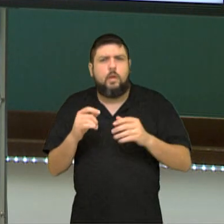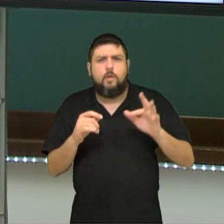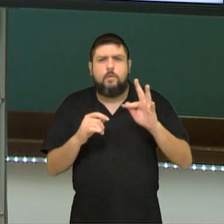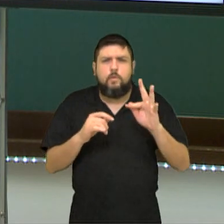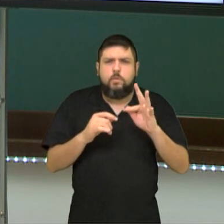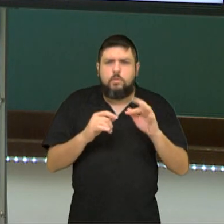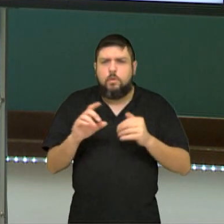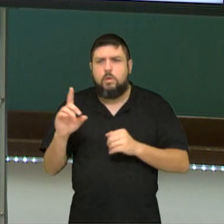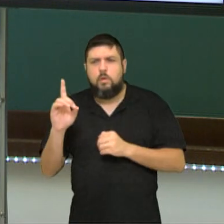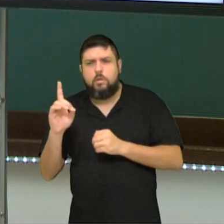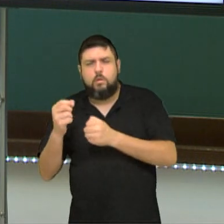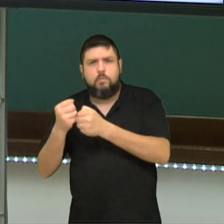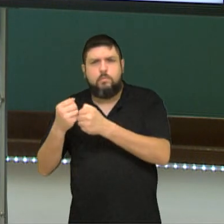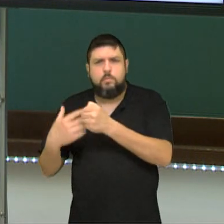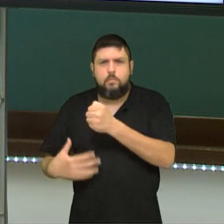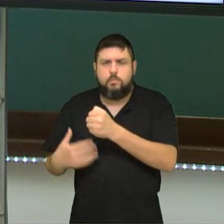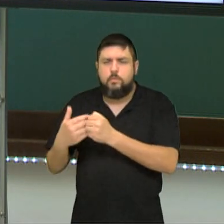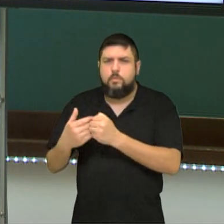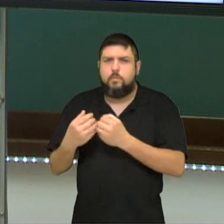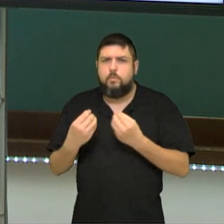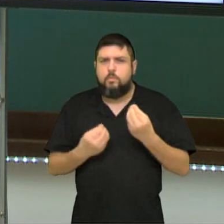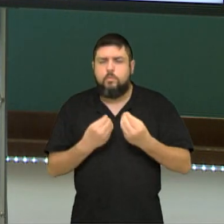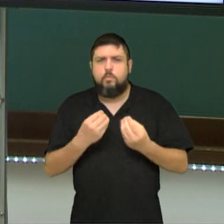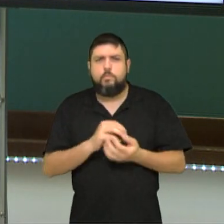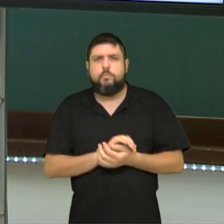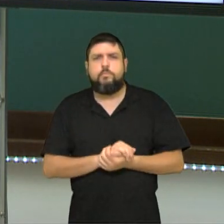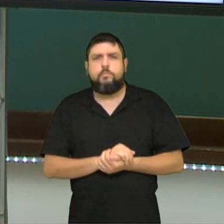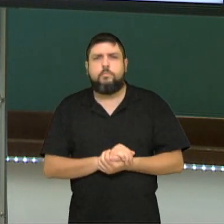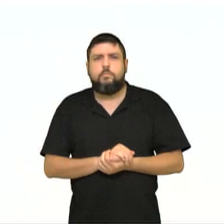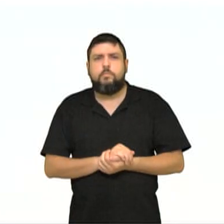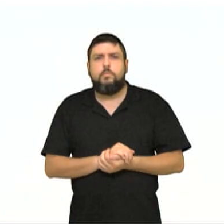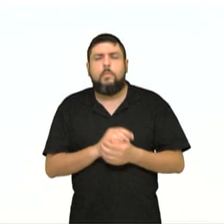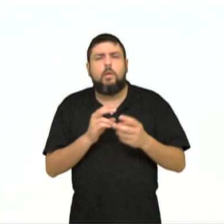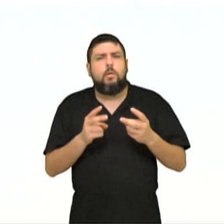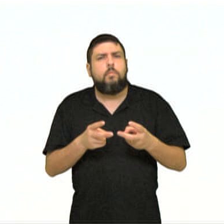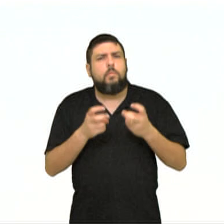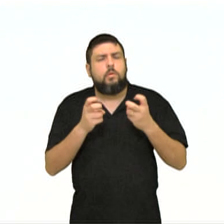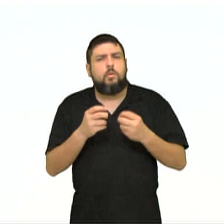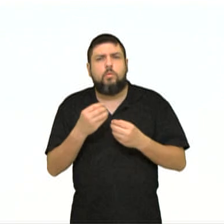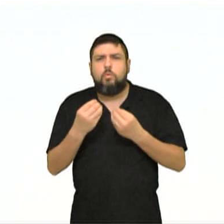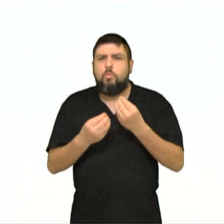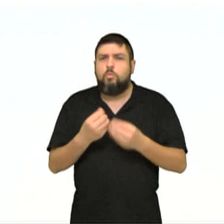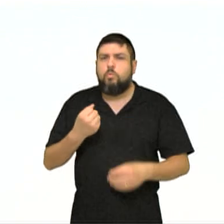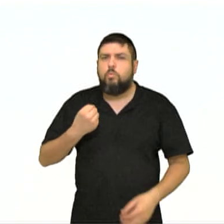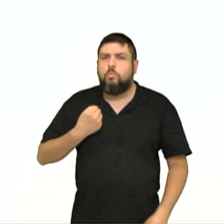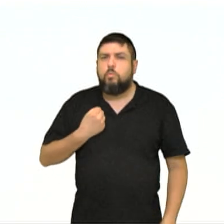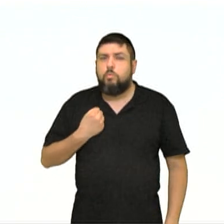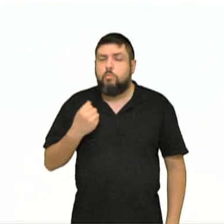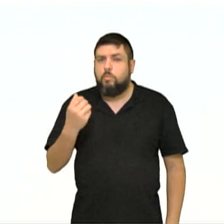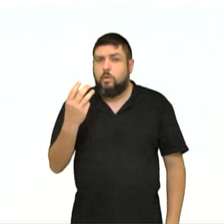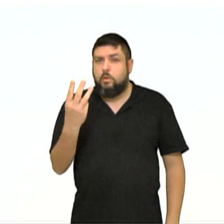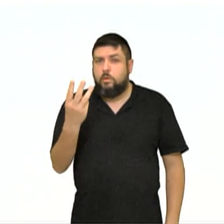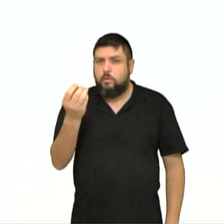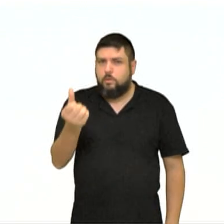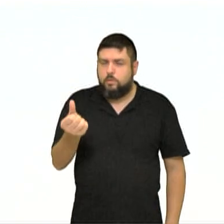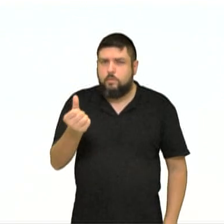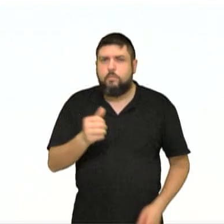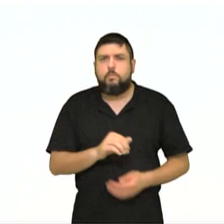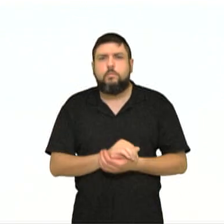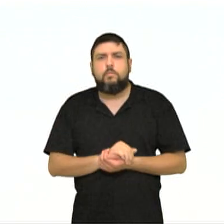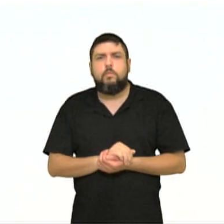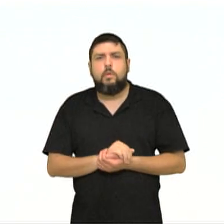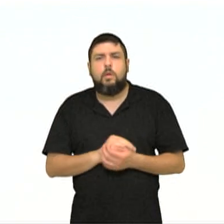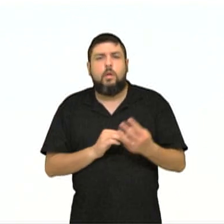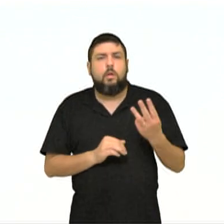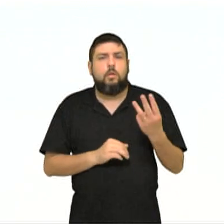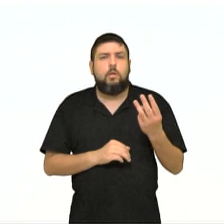é que fica isso? Vamos esclarecer as coisas. Observe como representamos o número 36. Então, vamos usar a tabuada. 36